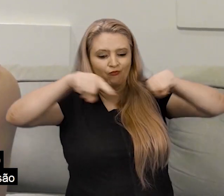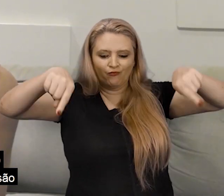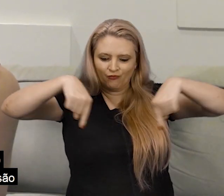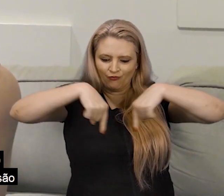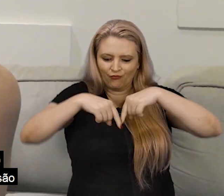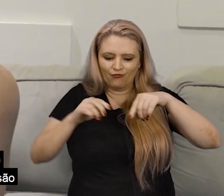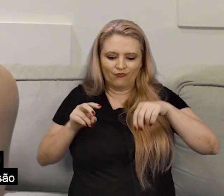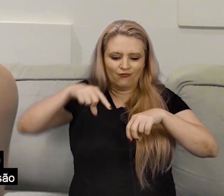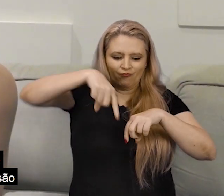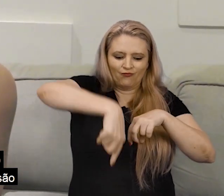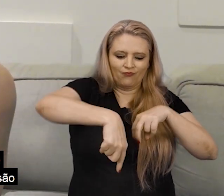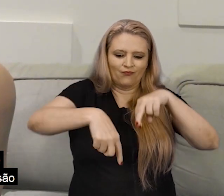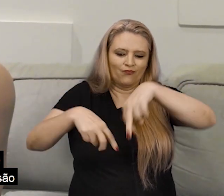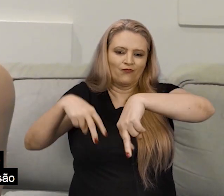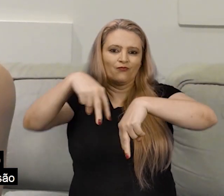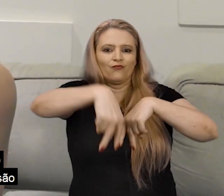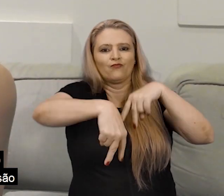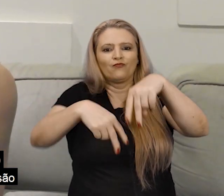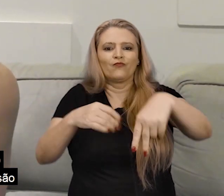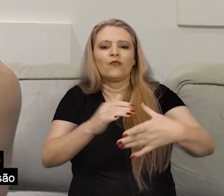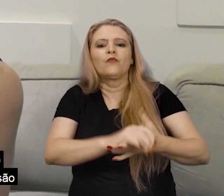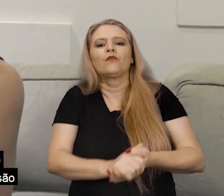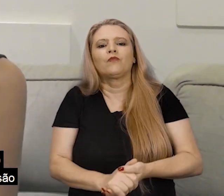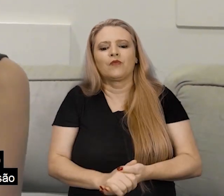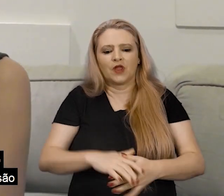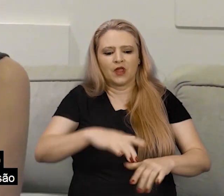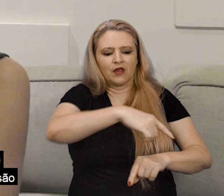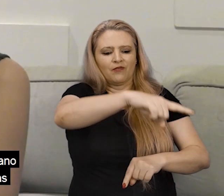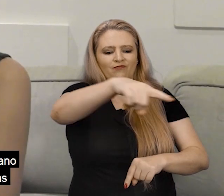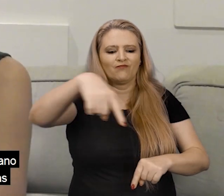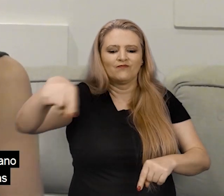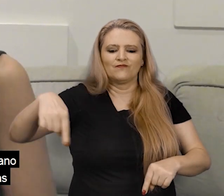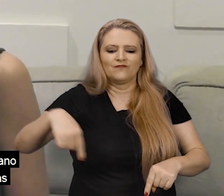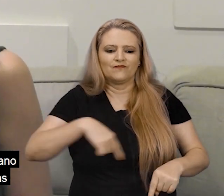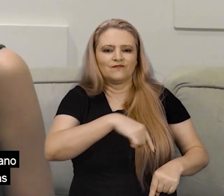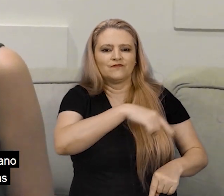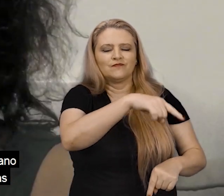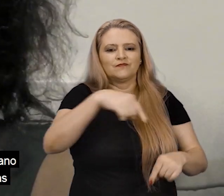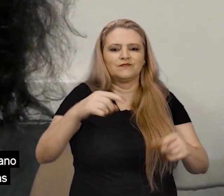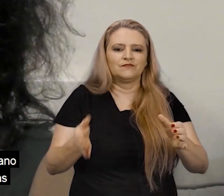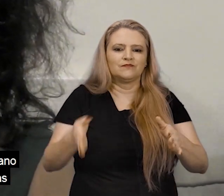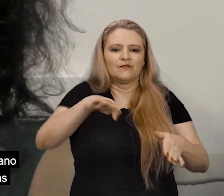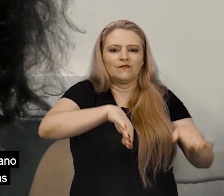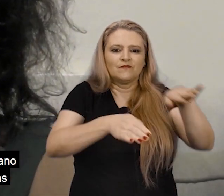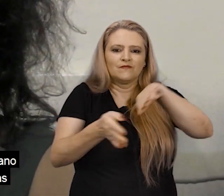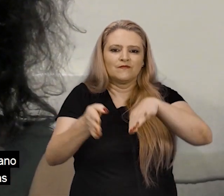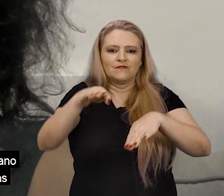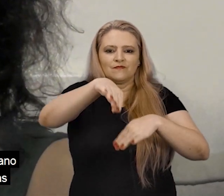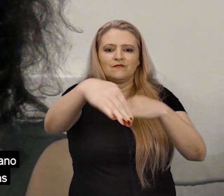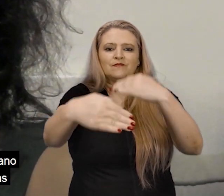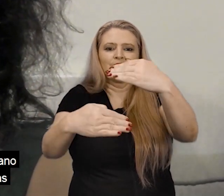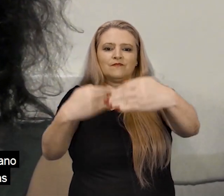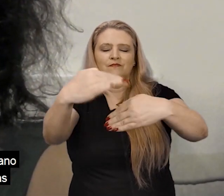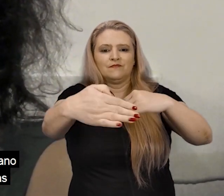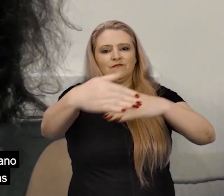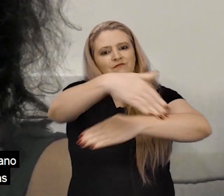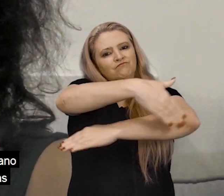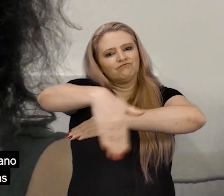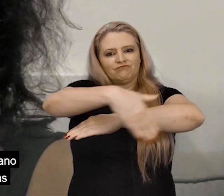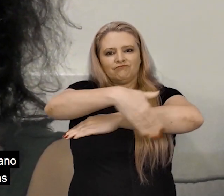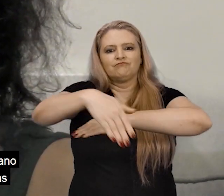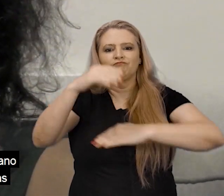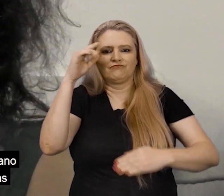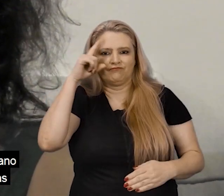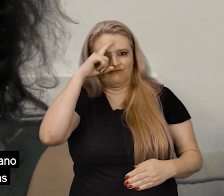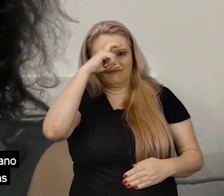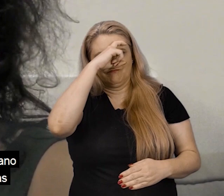muitos desníveis, né? O asfalto, muitas vezes, tem alguns trechos que são desnivelados. Acho que as ruas, o espaço urbano